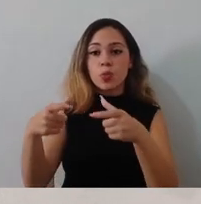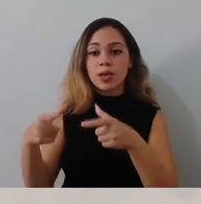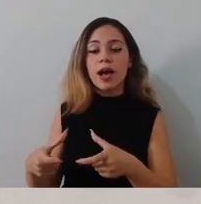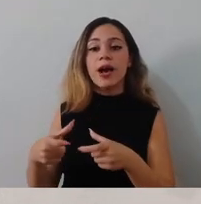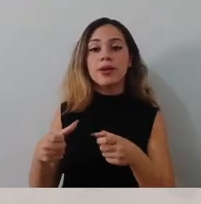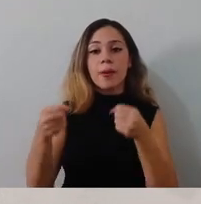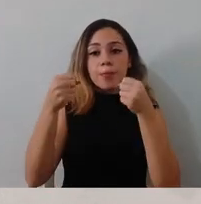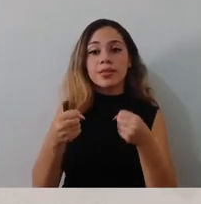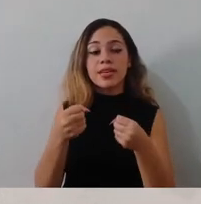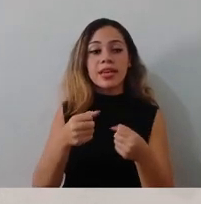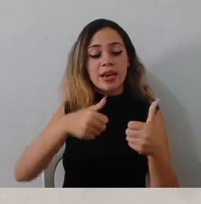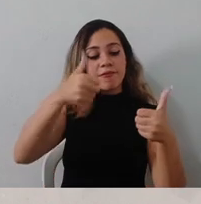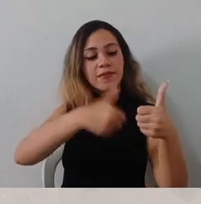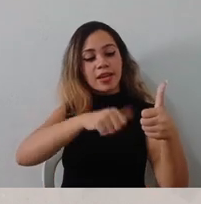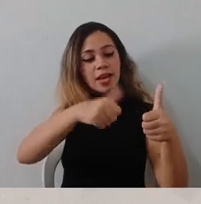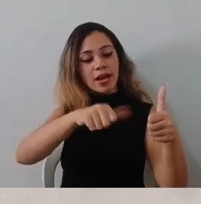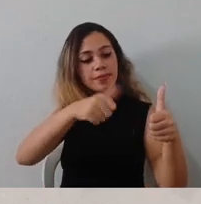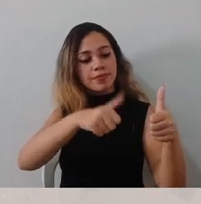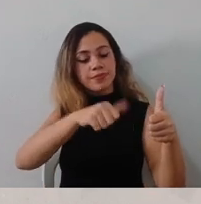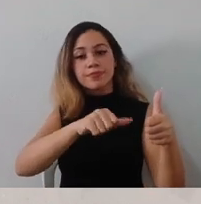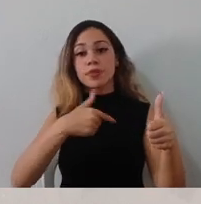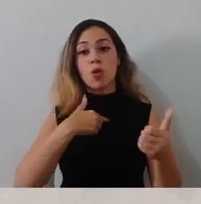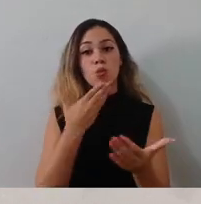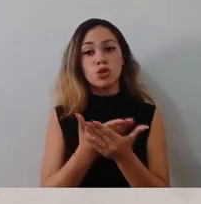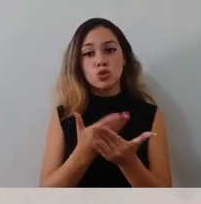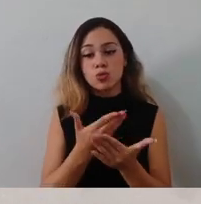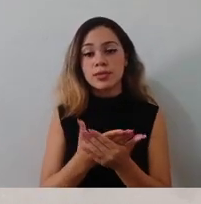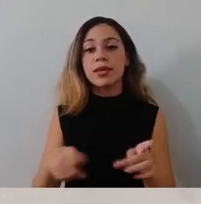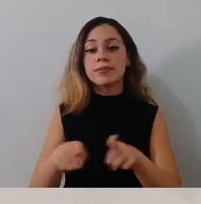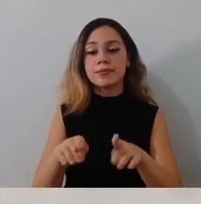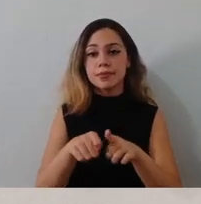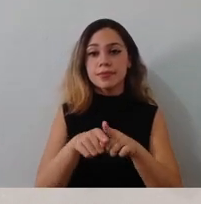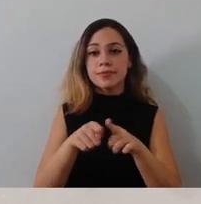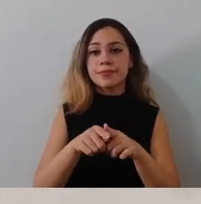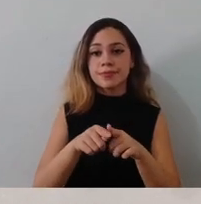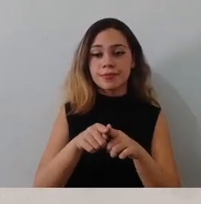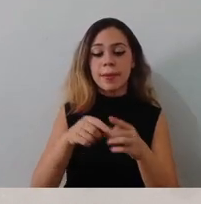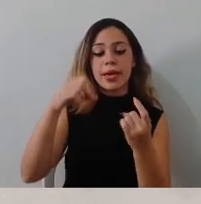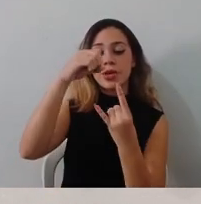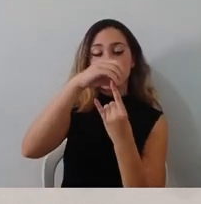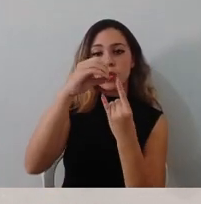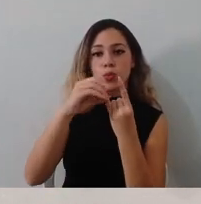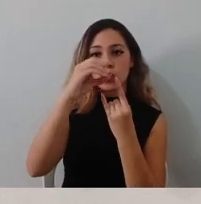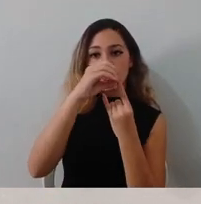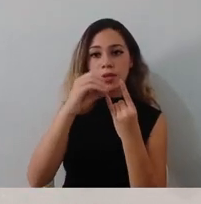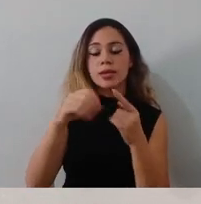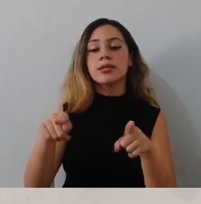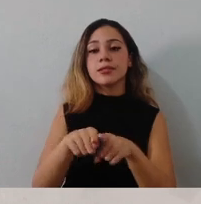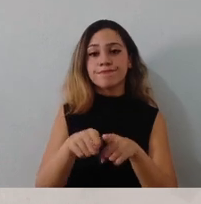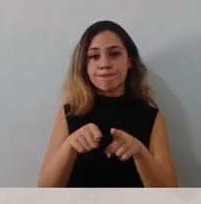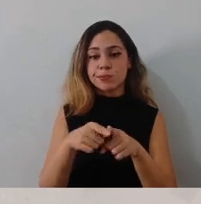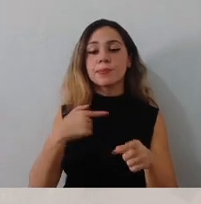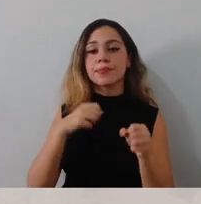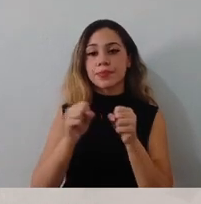lugares para poderem avaliar. A minha formação, eu estudei tanto no Instituto, no INES, né, fiz pedagogia